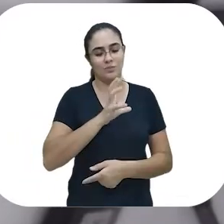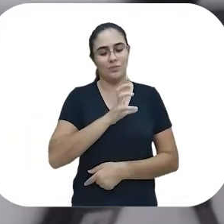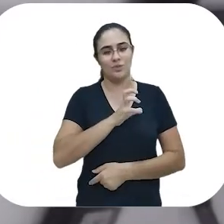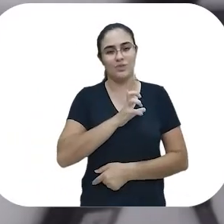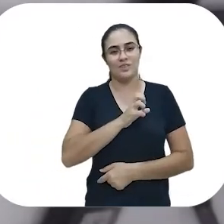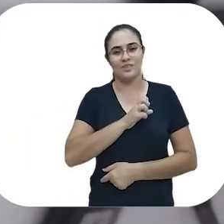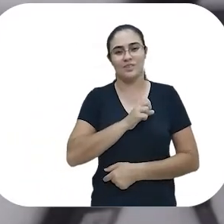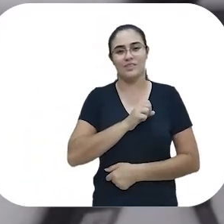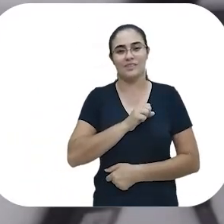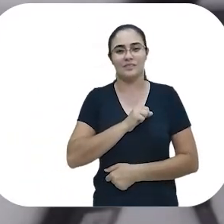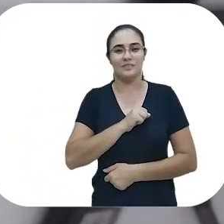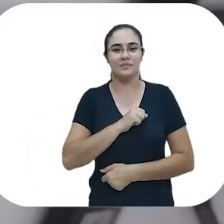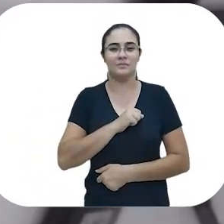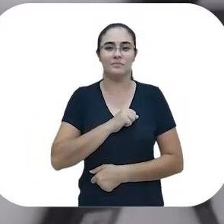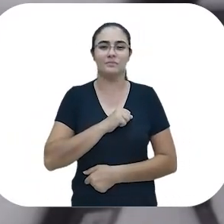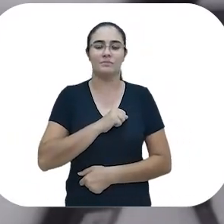coração.